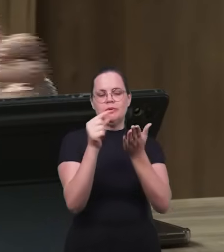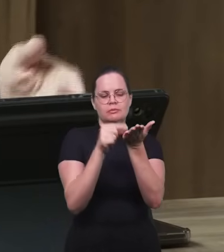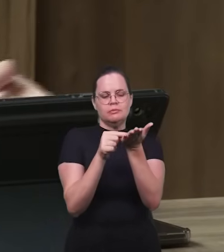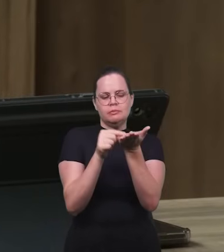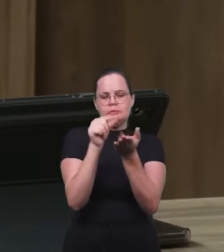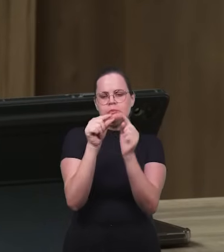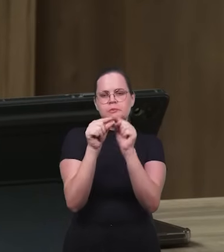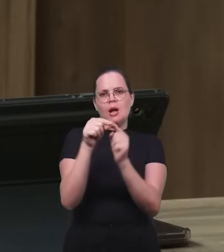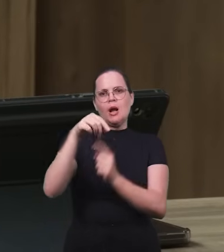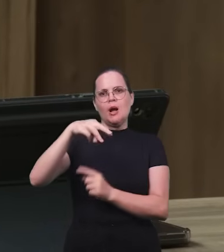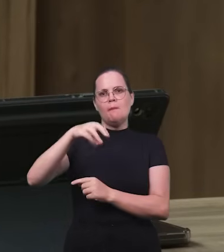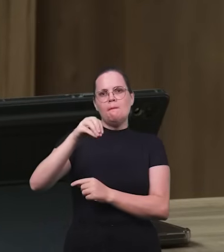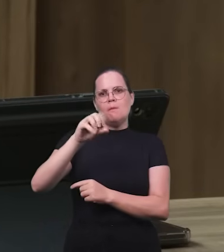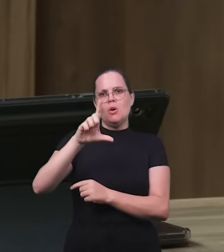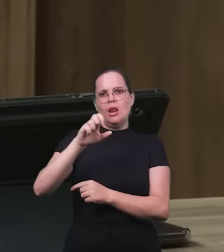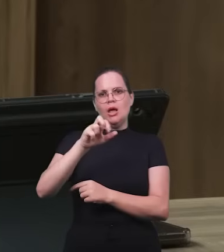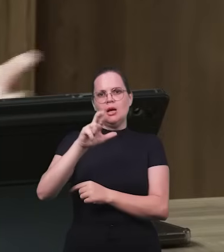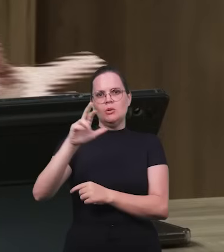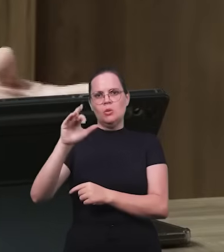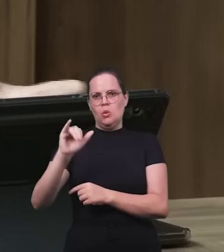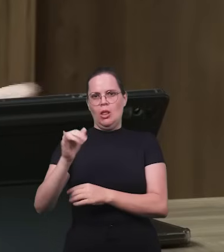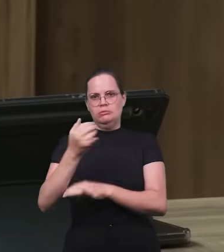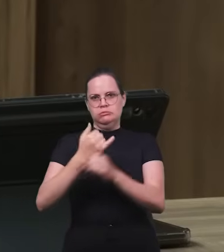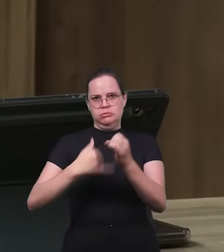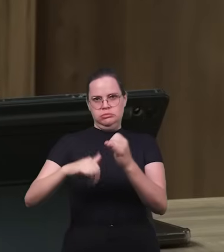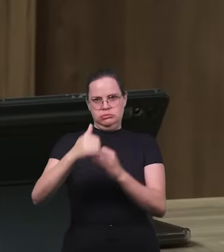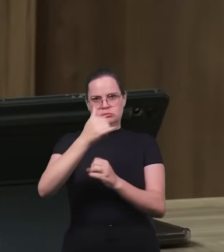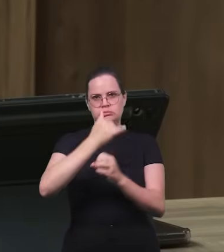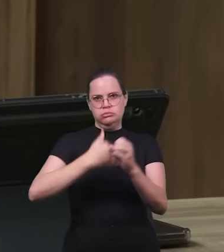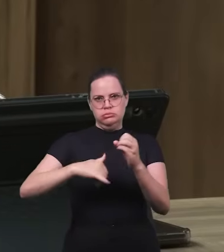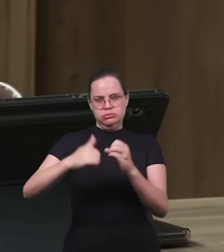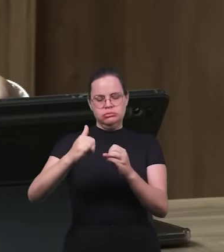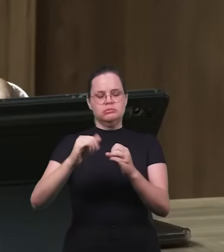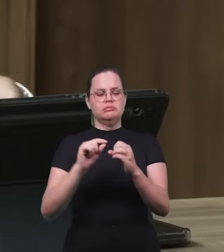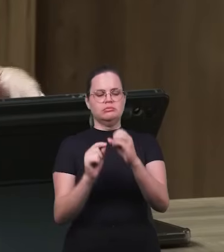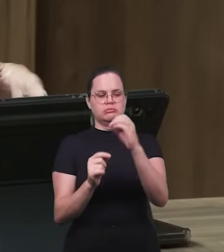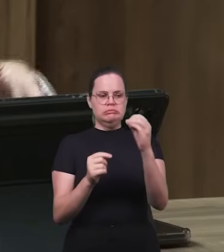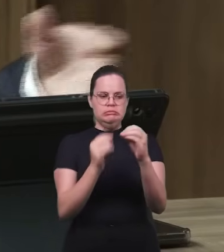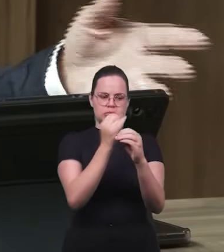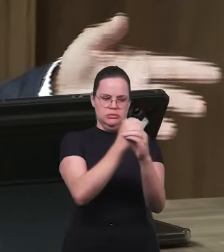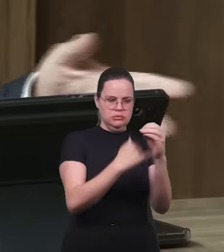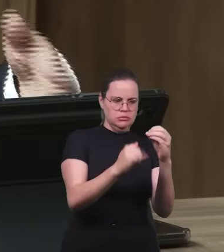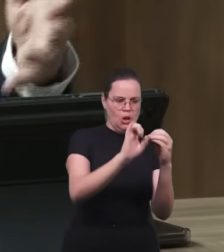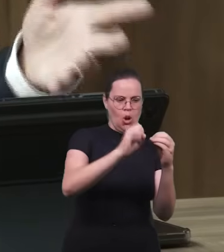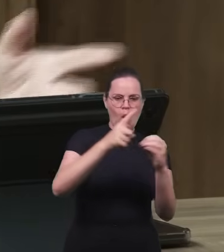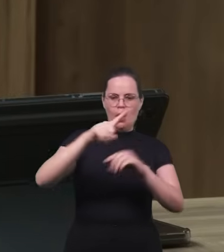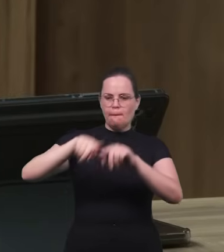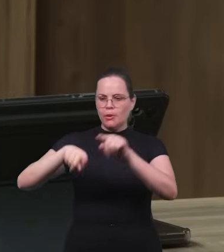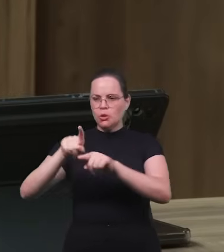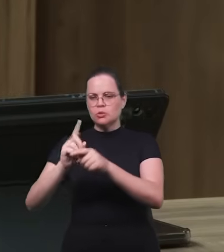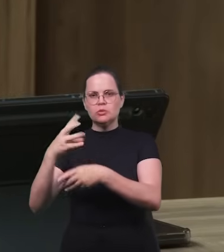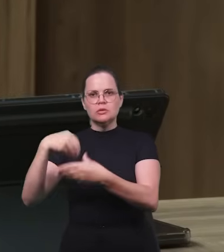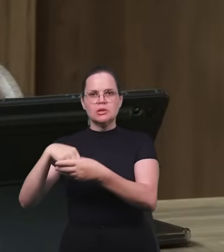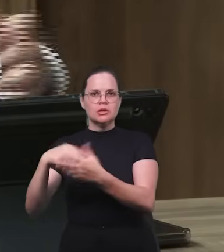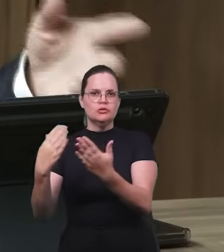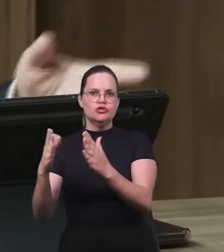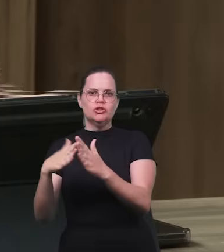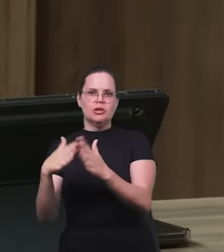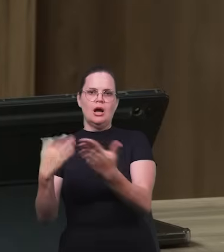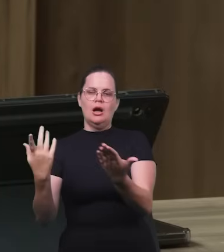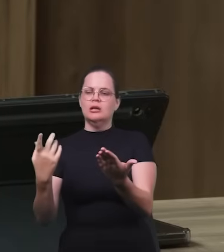um determinado composto, até de forma prática, né? Um determinado produto que a gente consome,